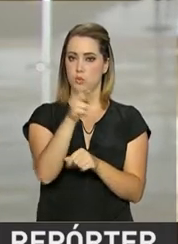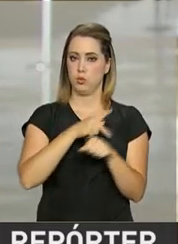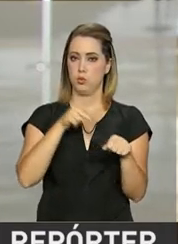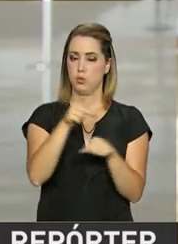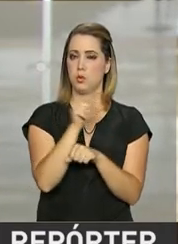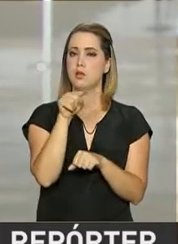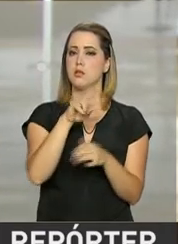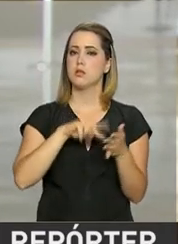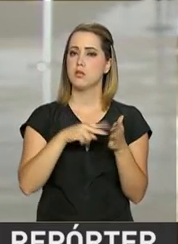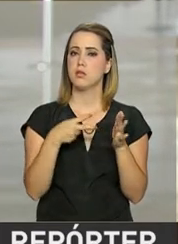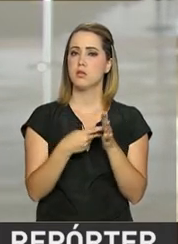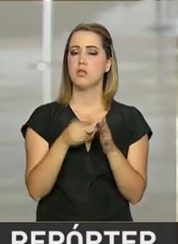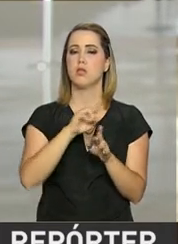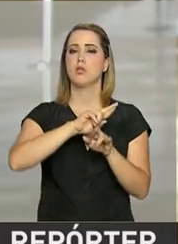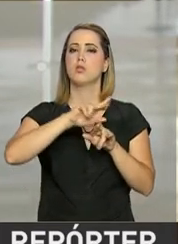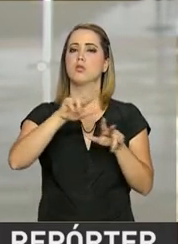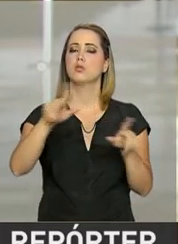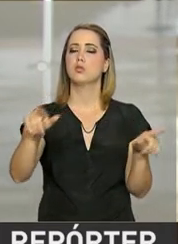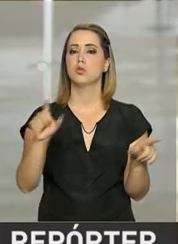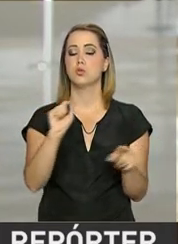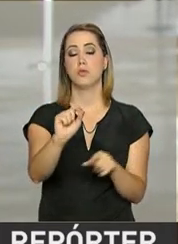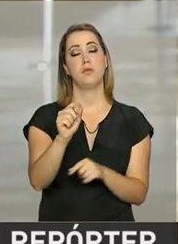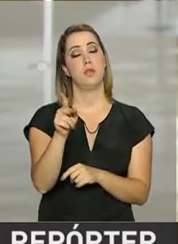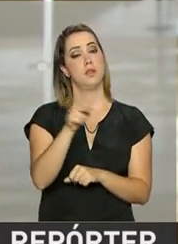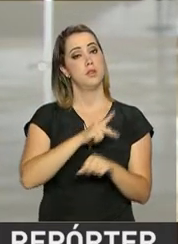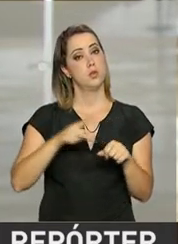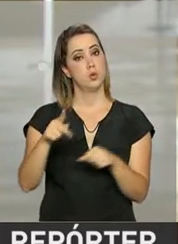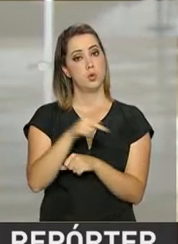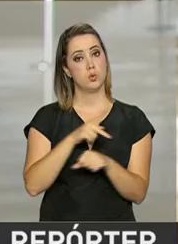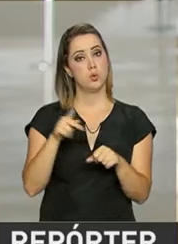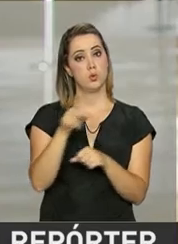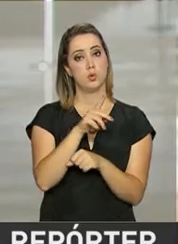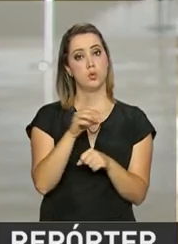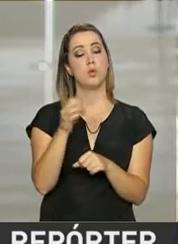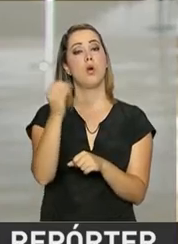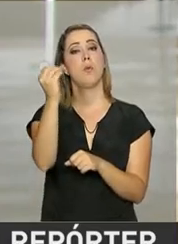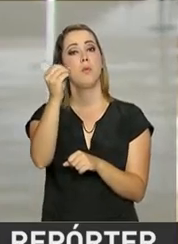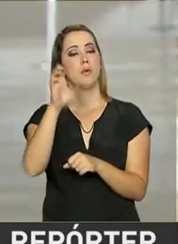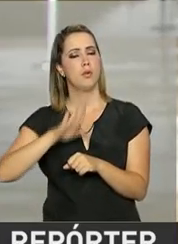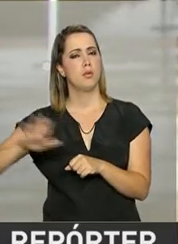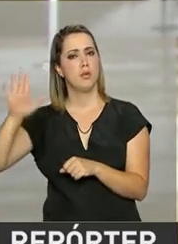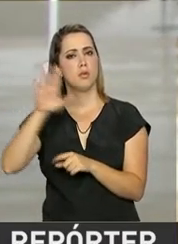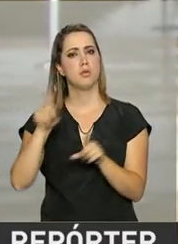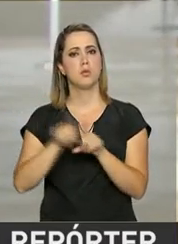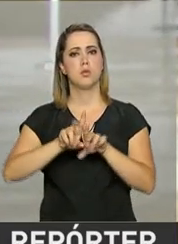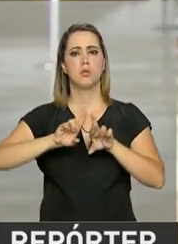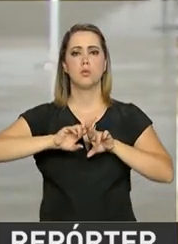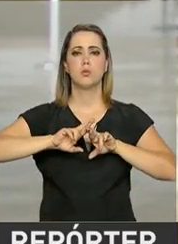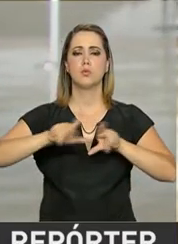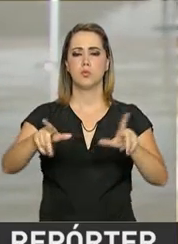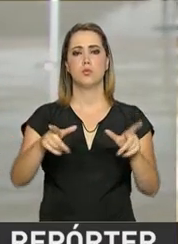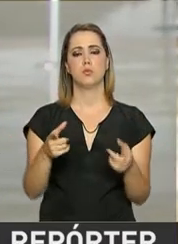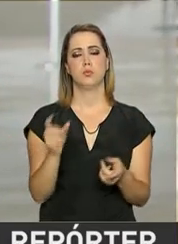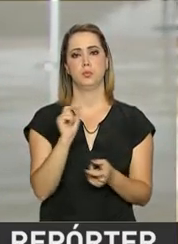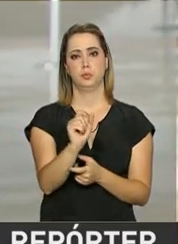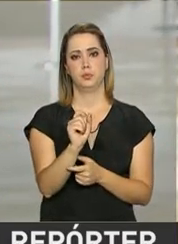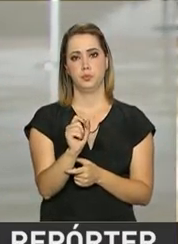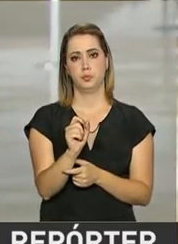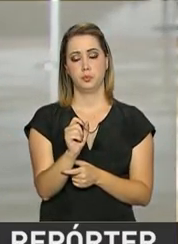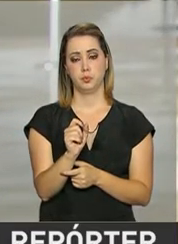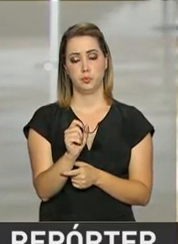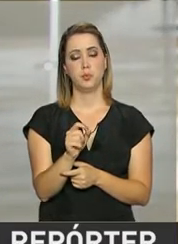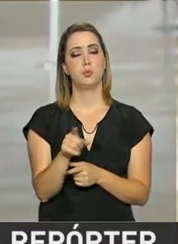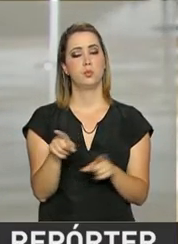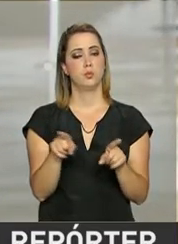Eles representam Senegal, Marrocos, Tunísia, Emirados Árabes Unidos, Turquia, Vietnã, Japão e Estados